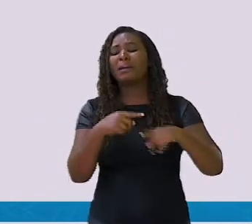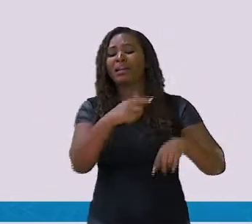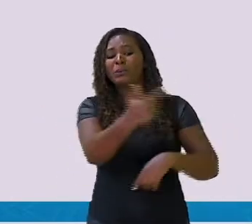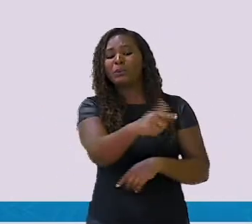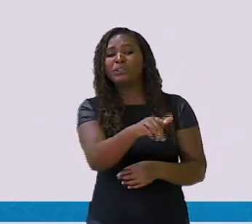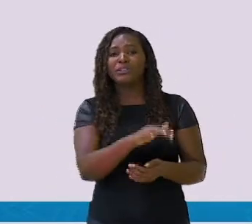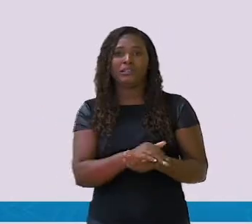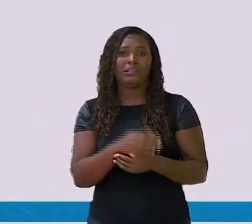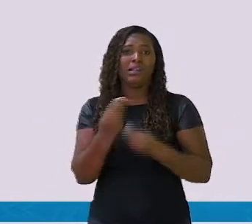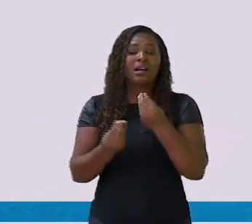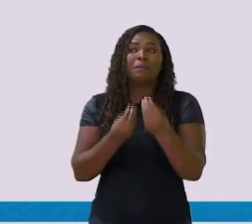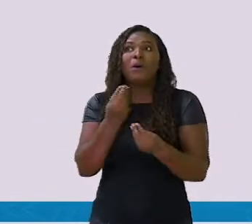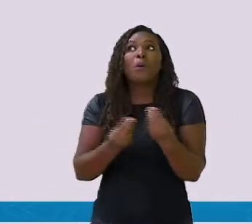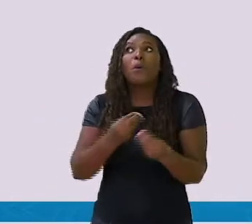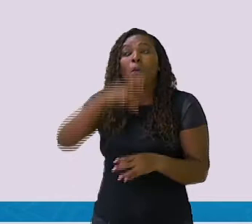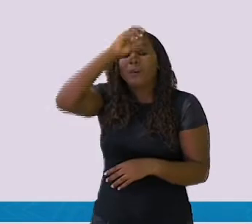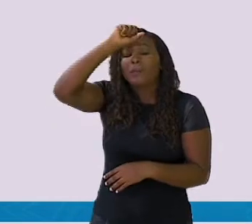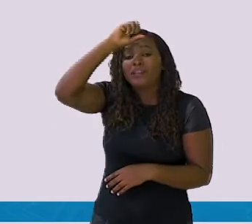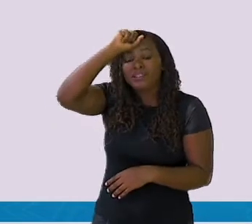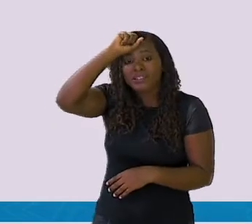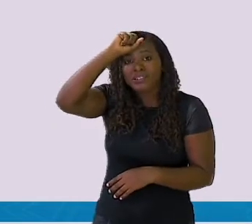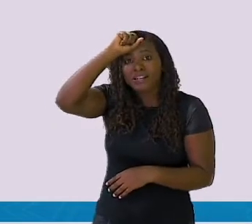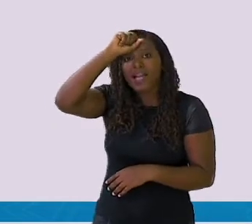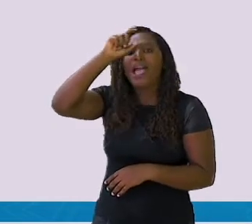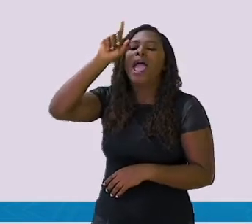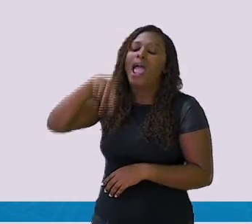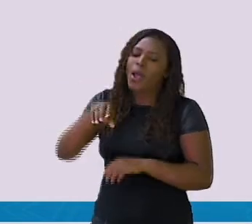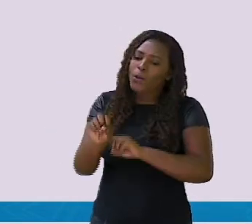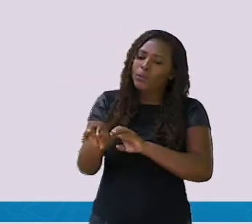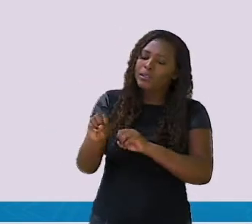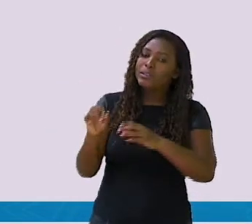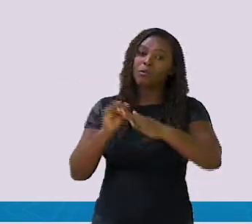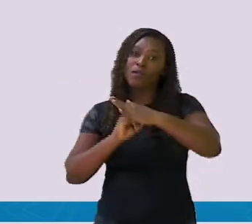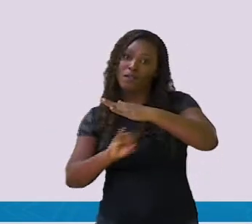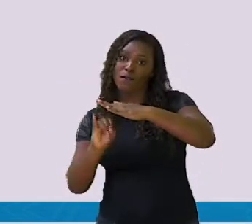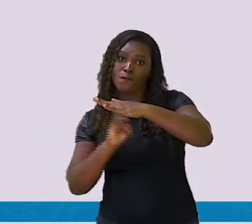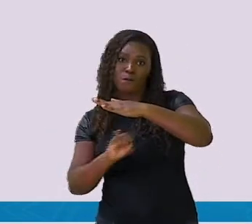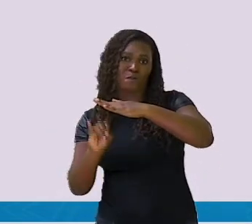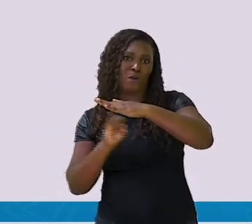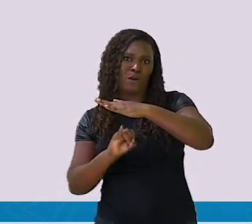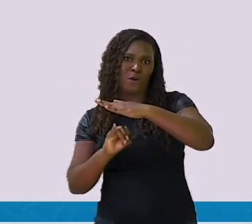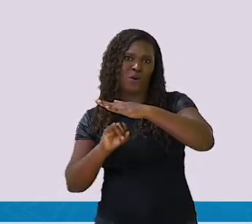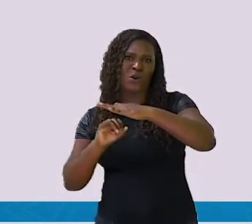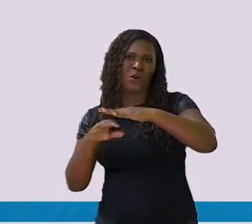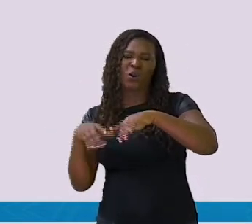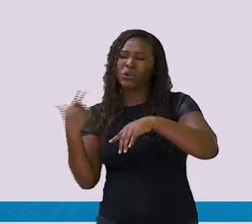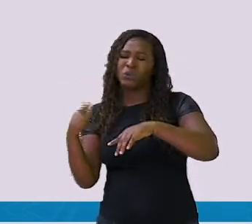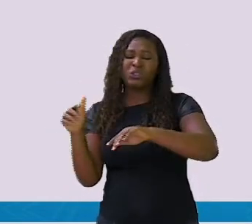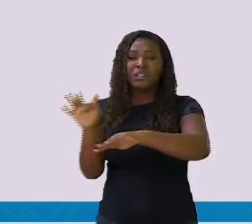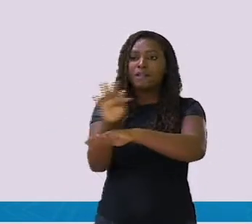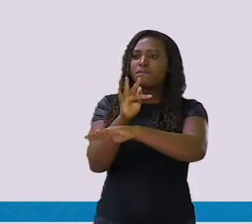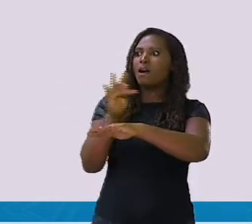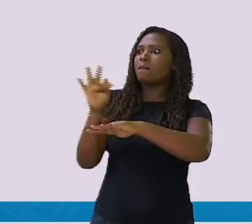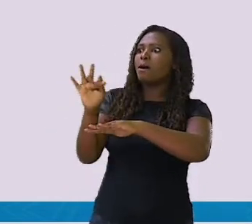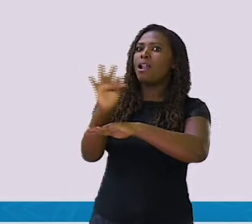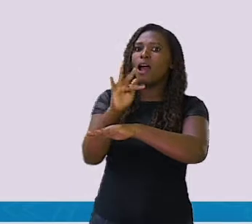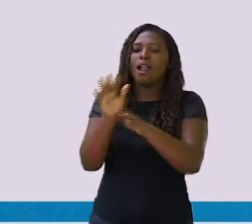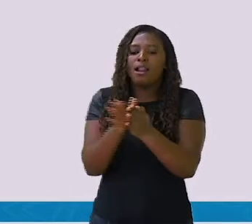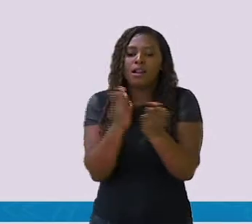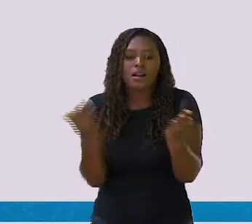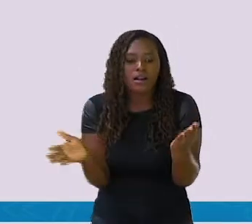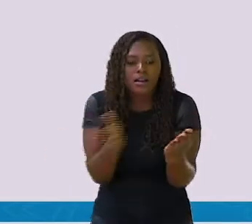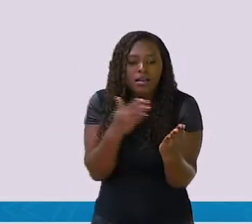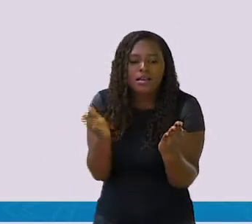ensino informal, não tinha uma formalidade, que é escola, que é livros, que é o